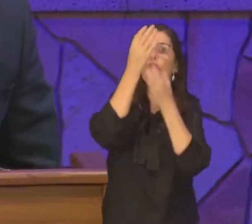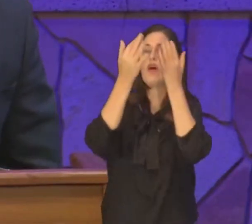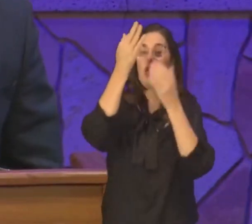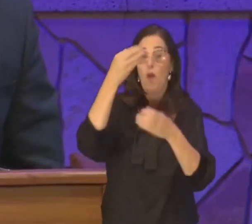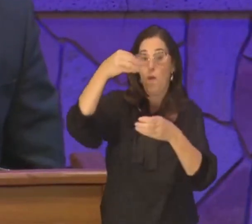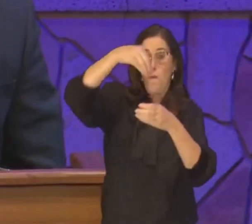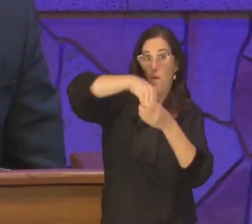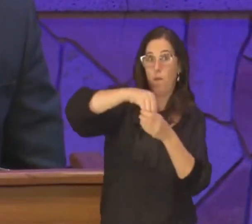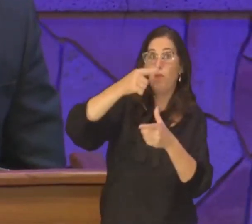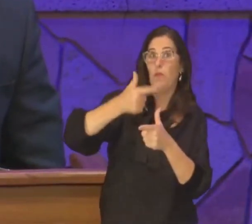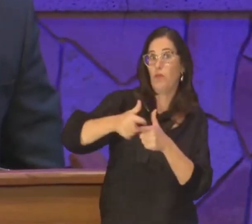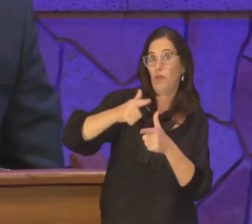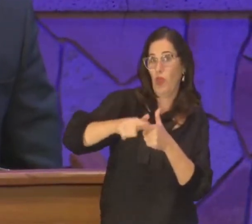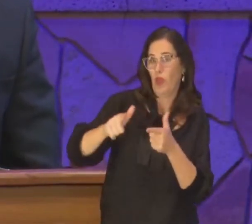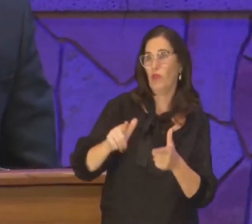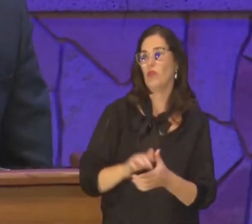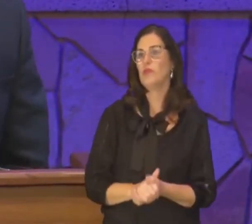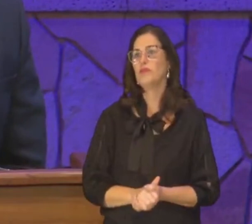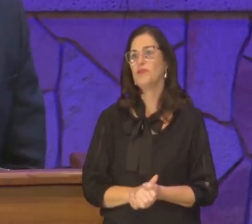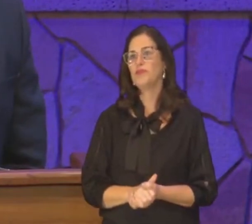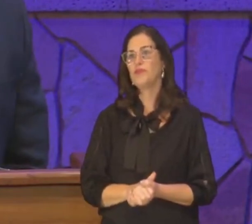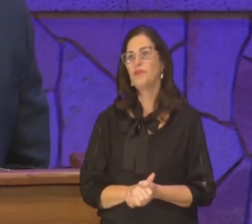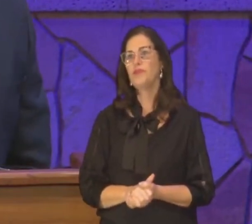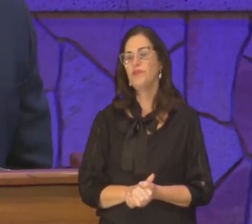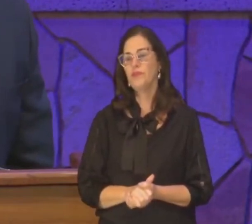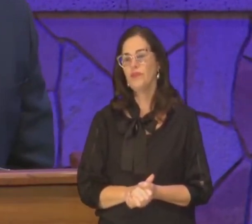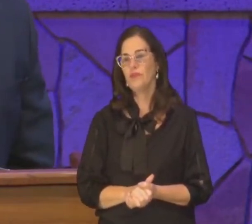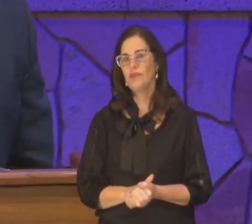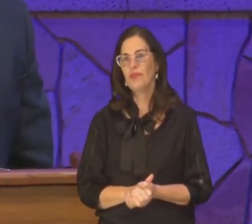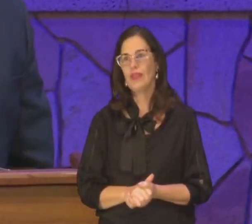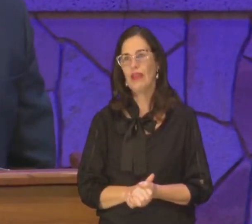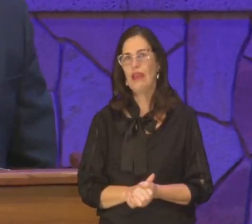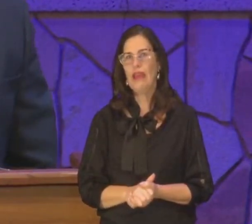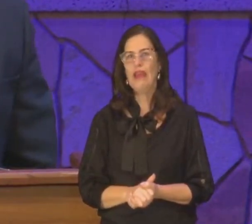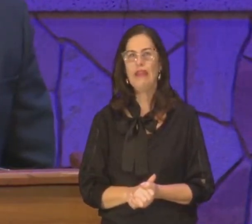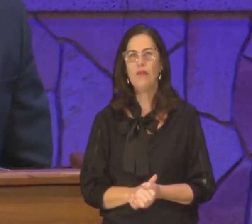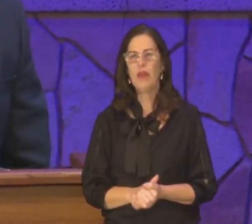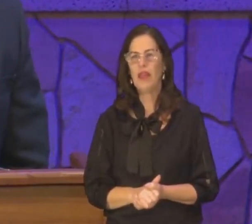interno. E o problema da difamação,